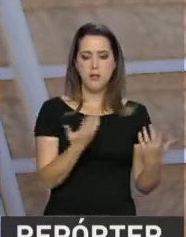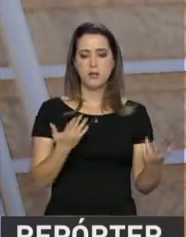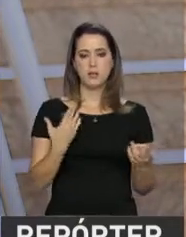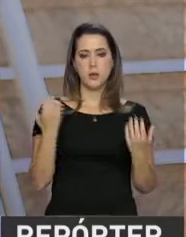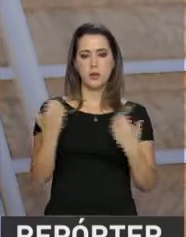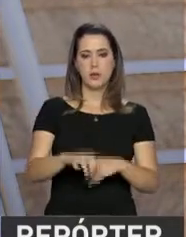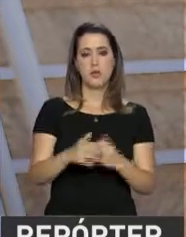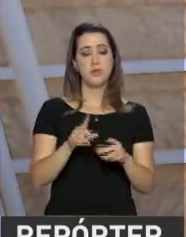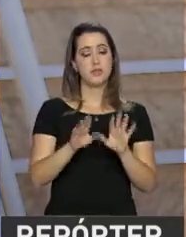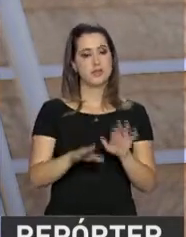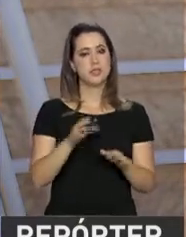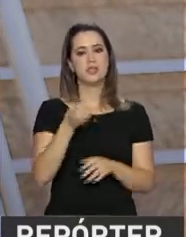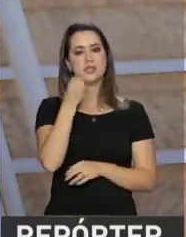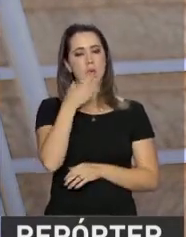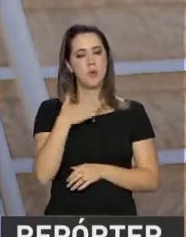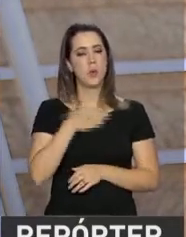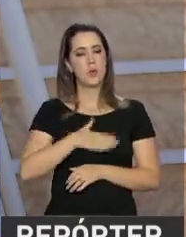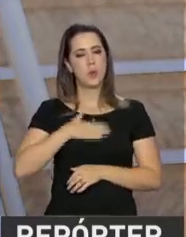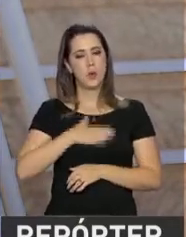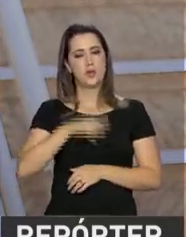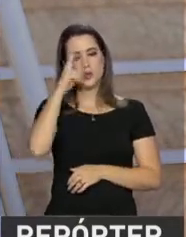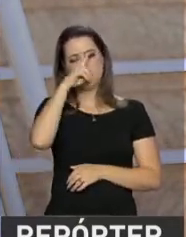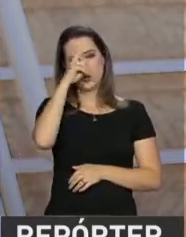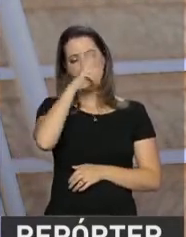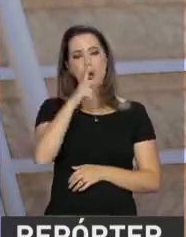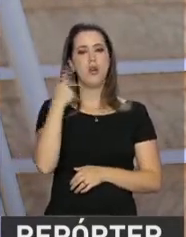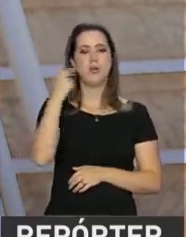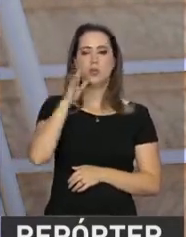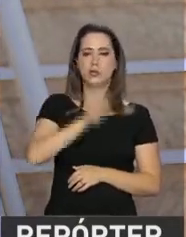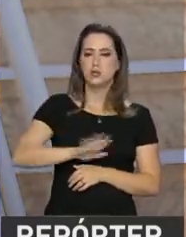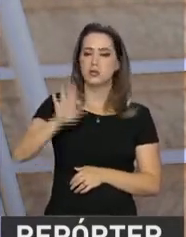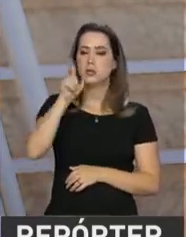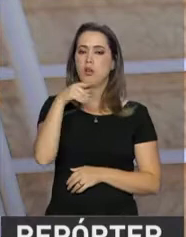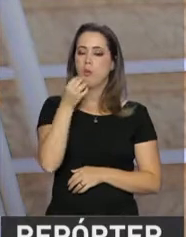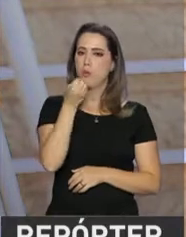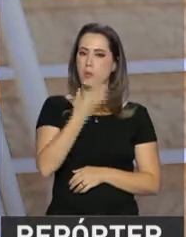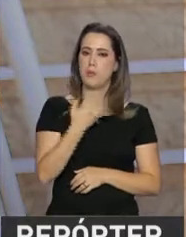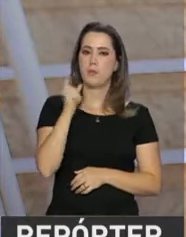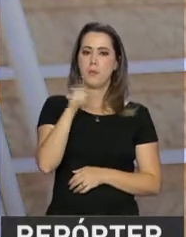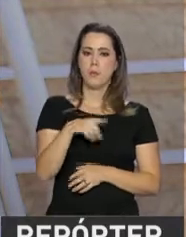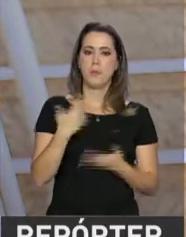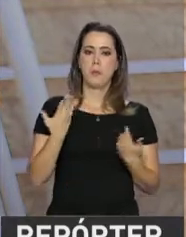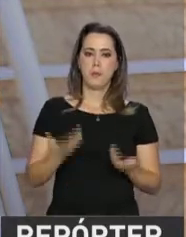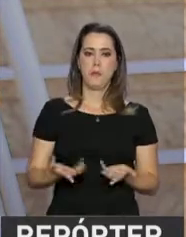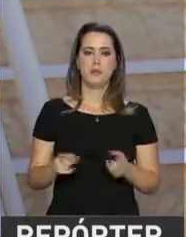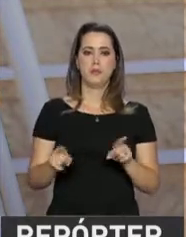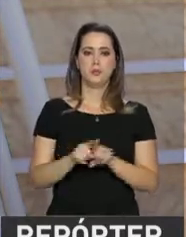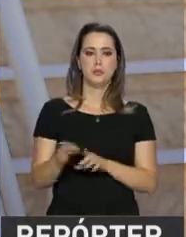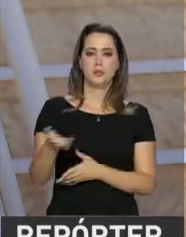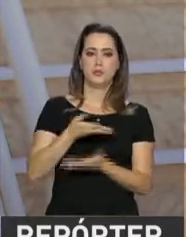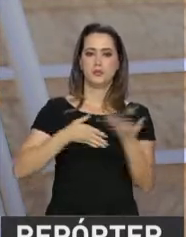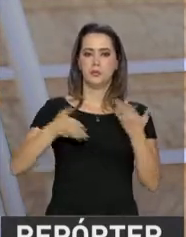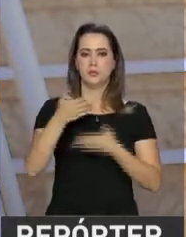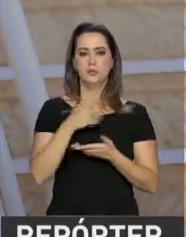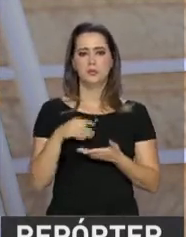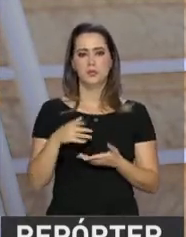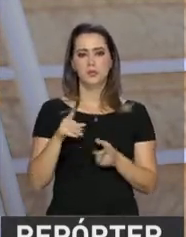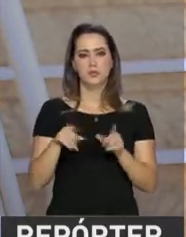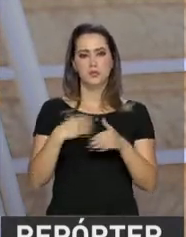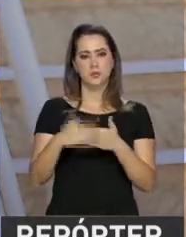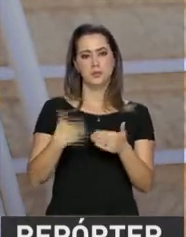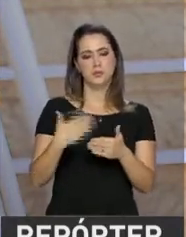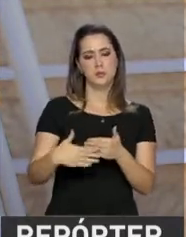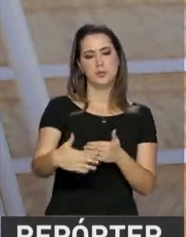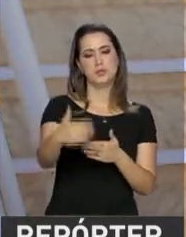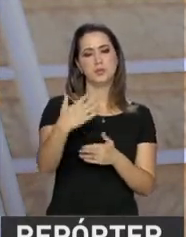muito agradável da história do Brasil, política internacional, são coisas muito interessantes. Então, você acaba também se envolvendo e